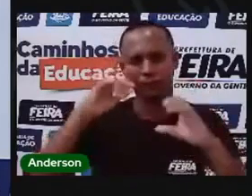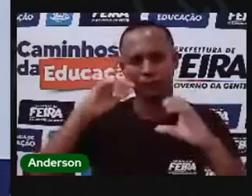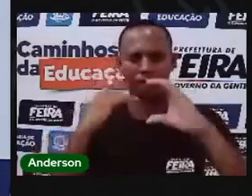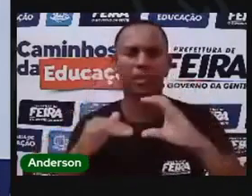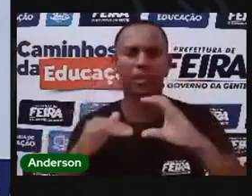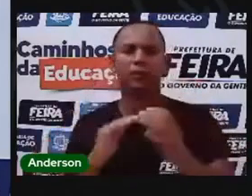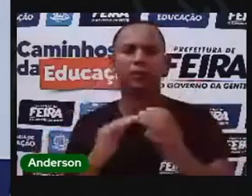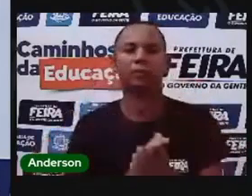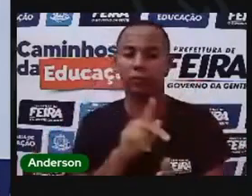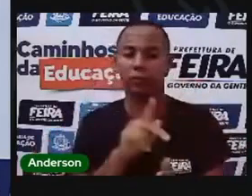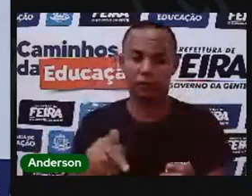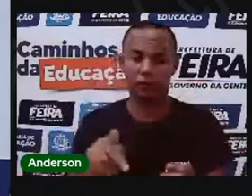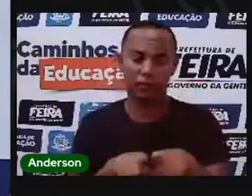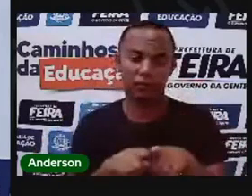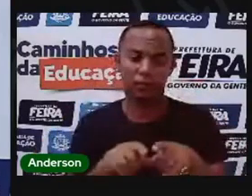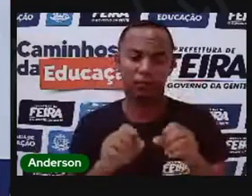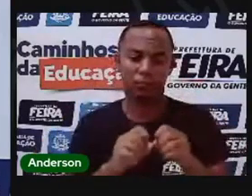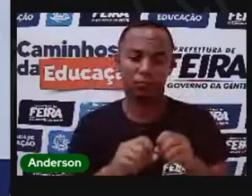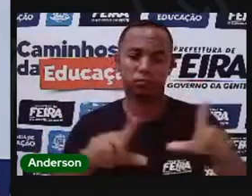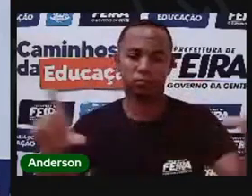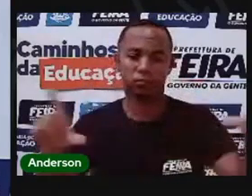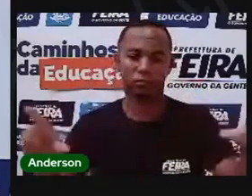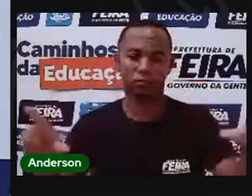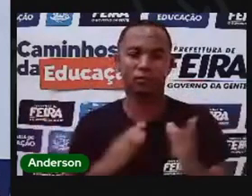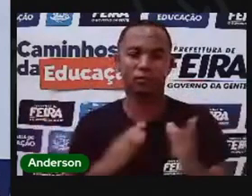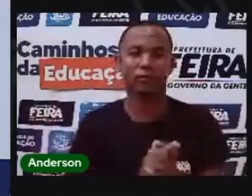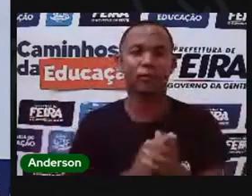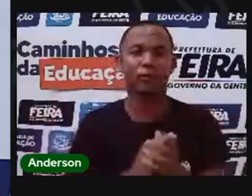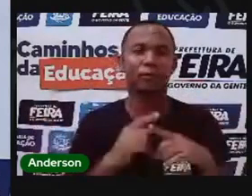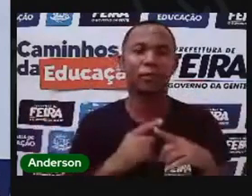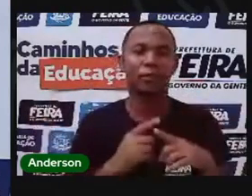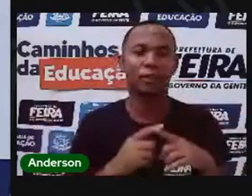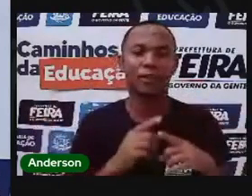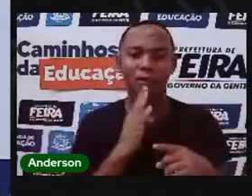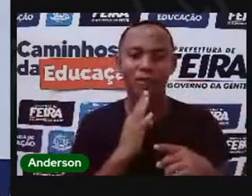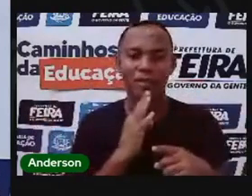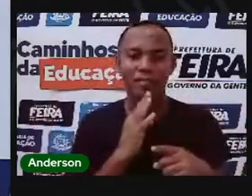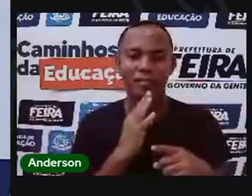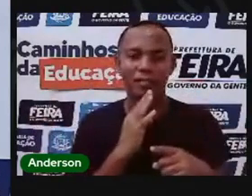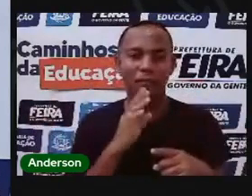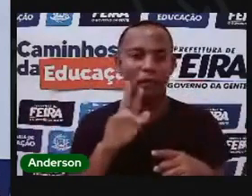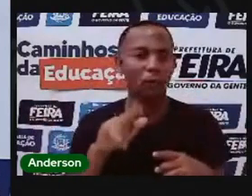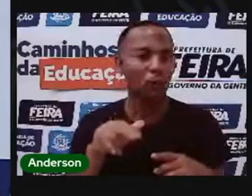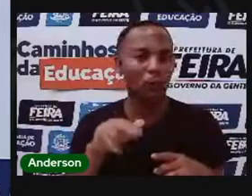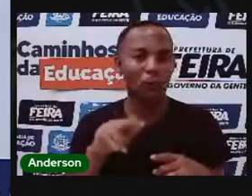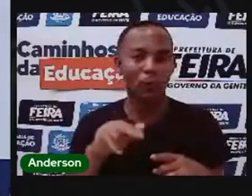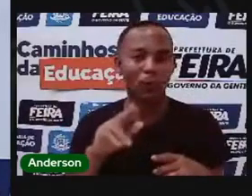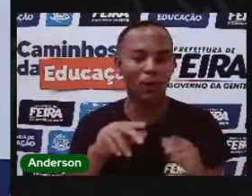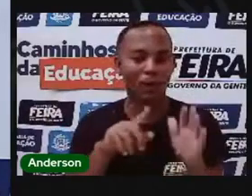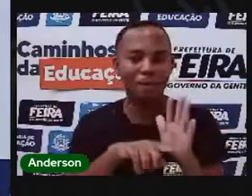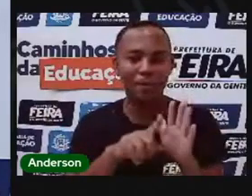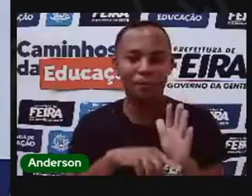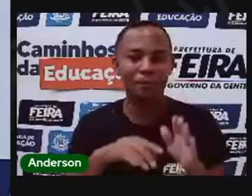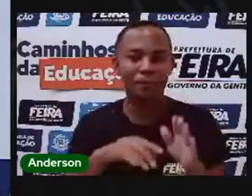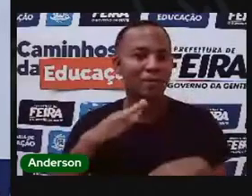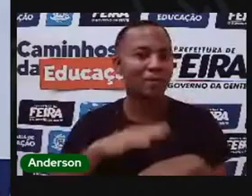se possível for, e compartilhe o seu experimento. Porque conhecimento nunca é de menos e